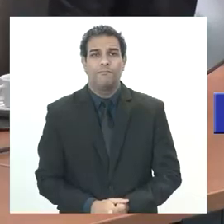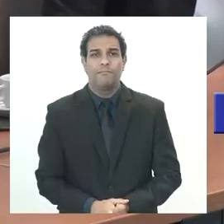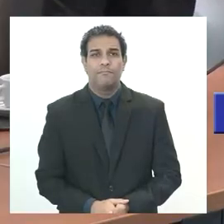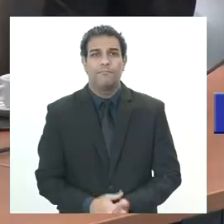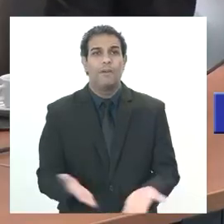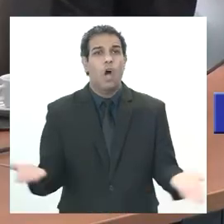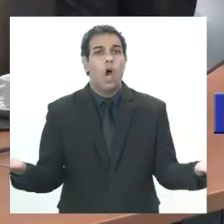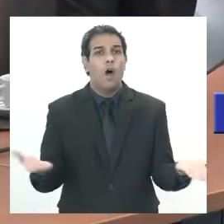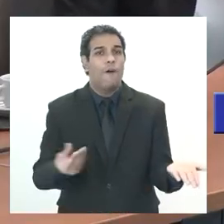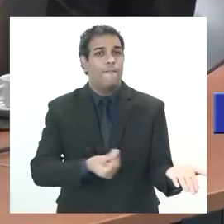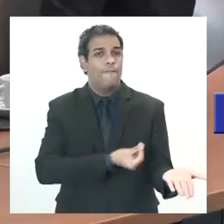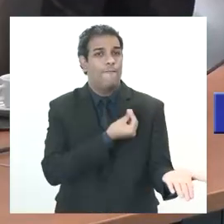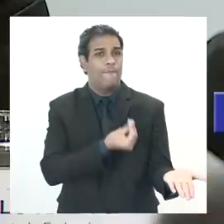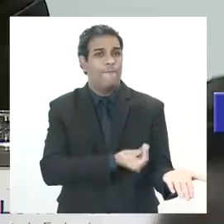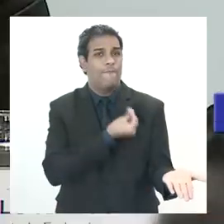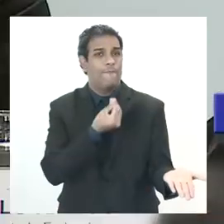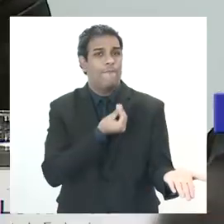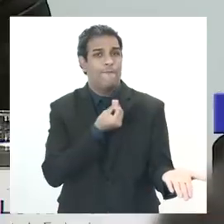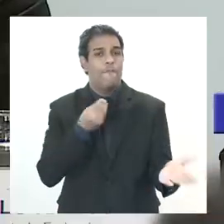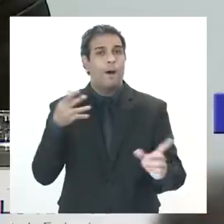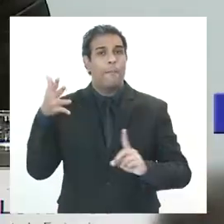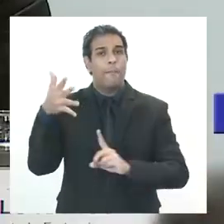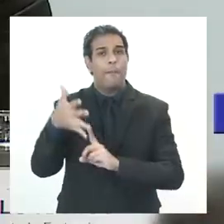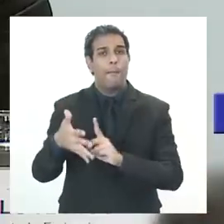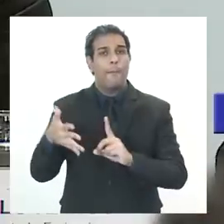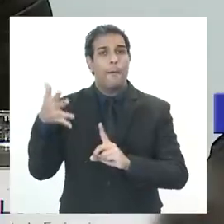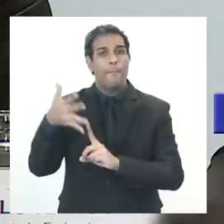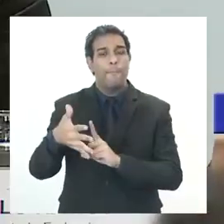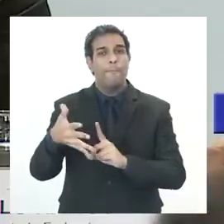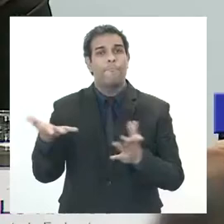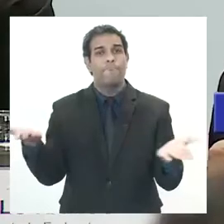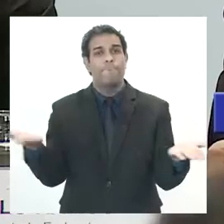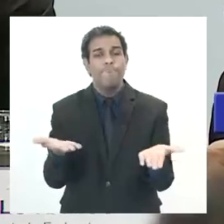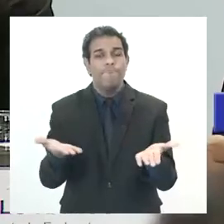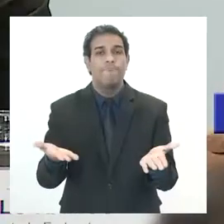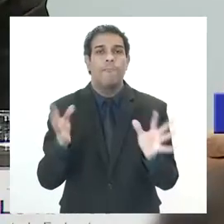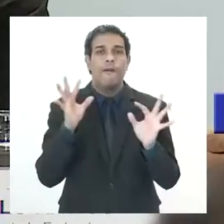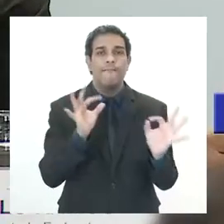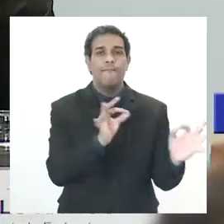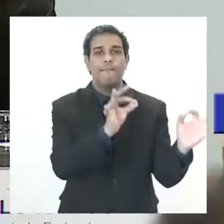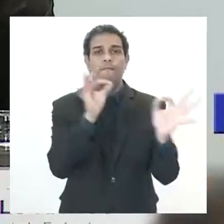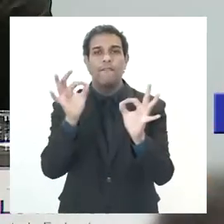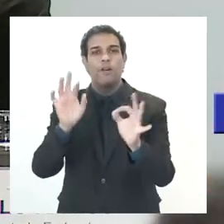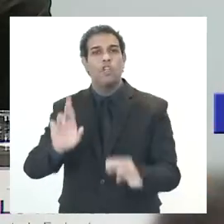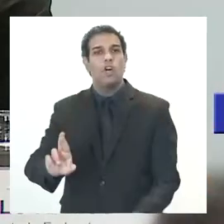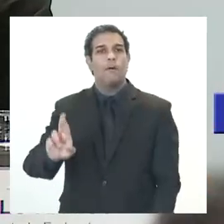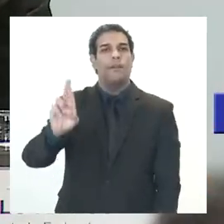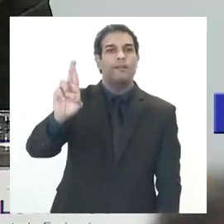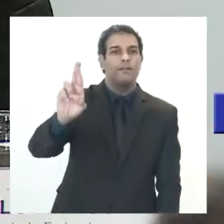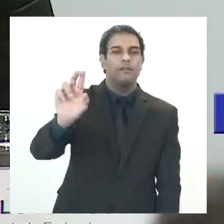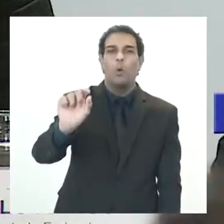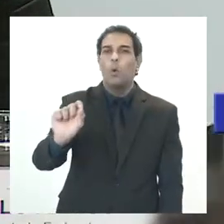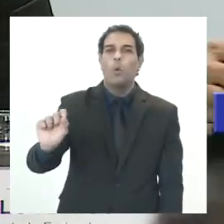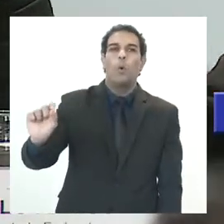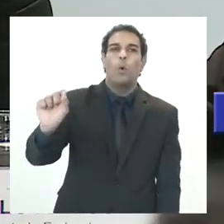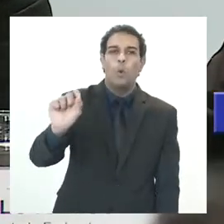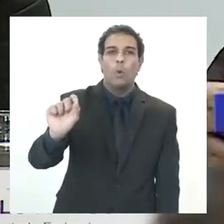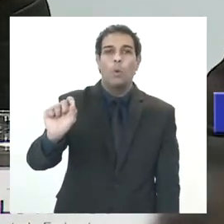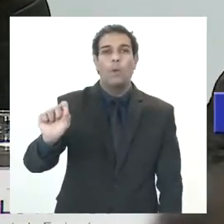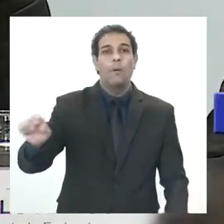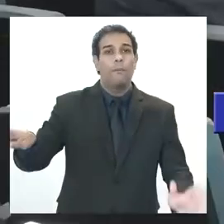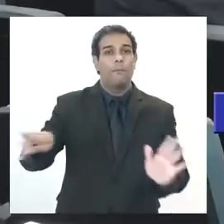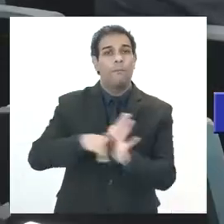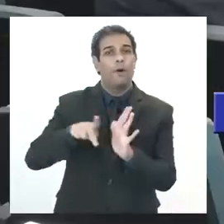vinha participar como convidado do nosso debate ficou aqui a representação o pessoal da